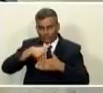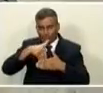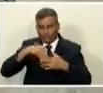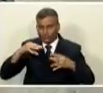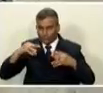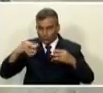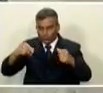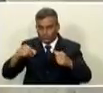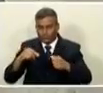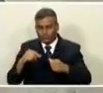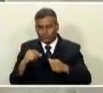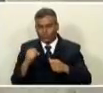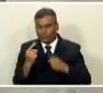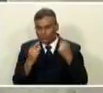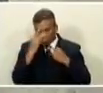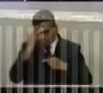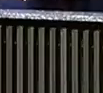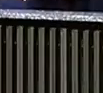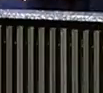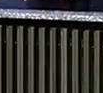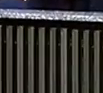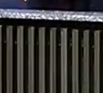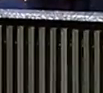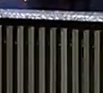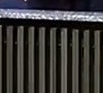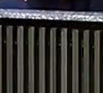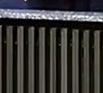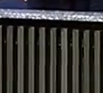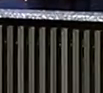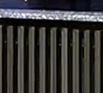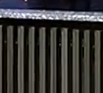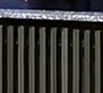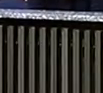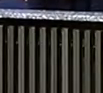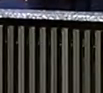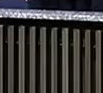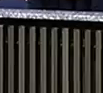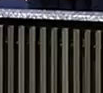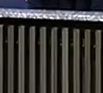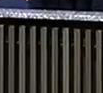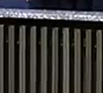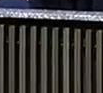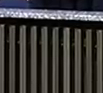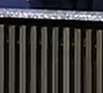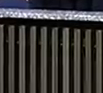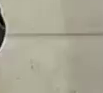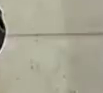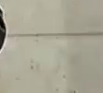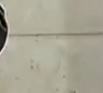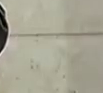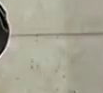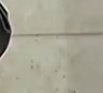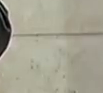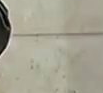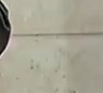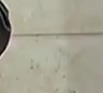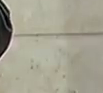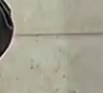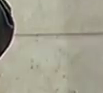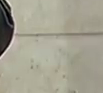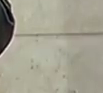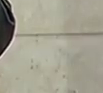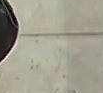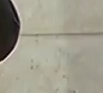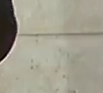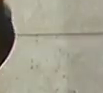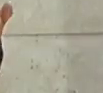pessoas acabam discutindo o nome, né? Então, Lula vai ser candidato ou não, Luciano Huck vai ser candidato ou não, isso,